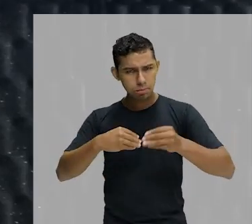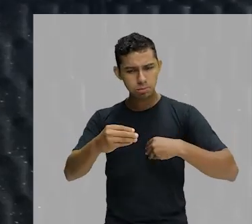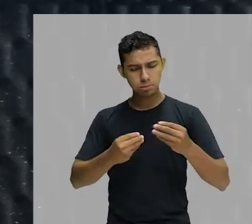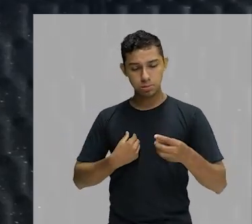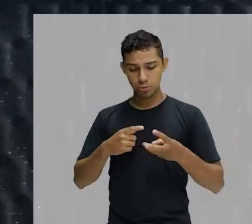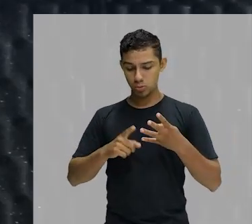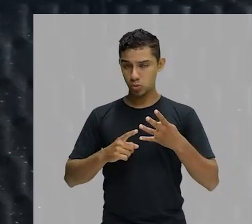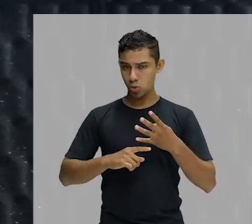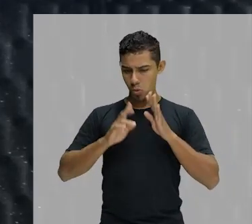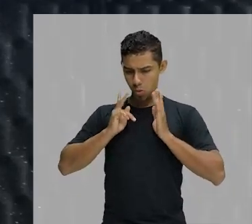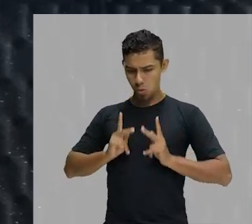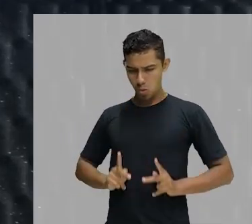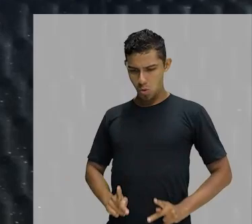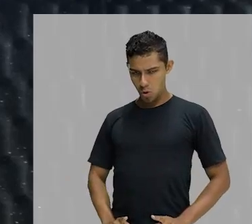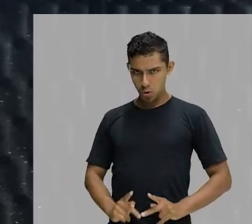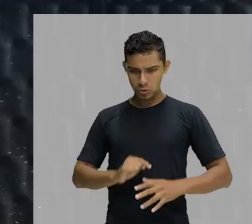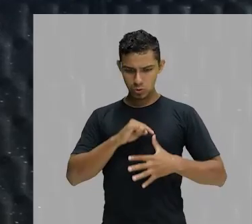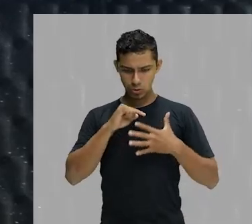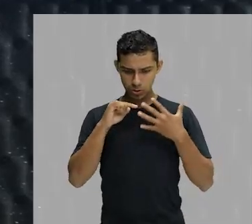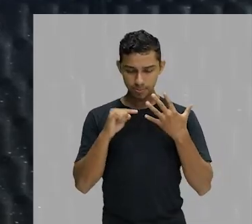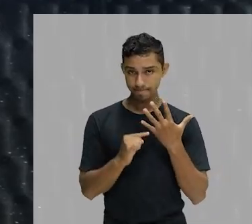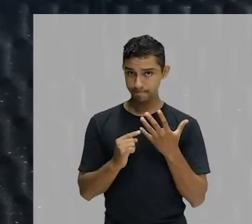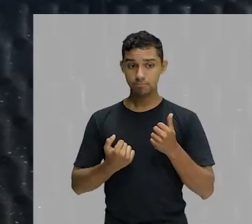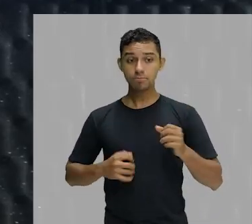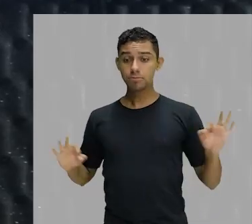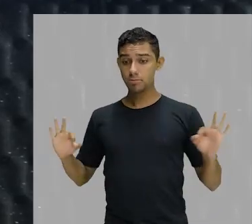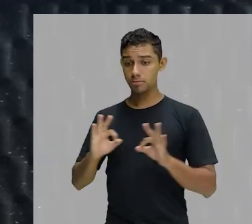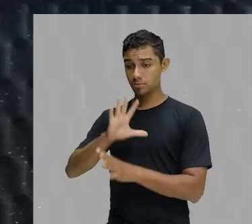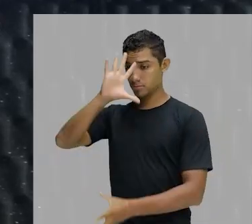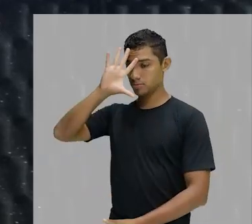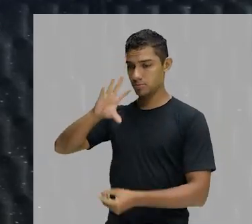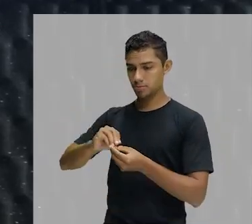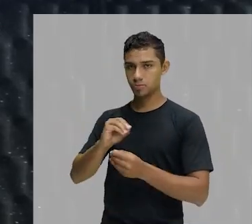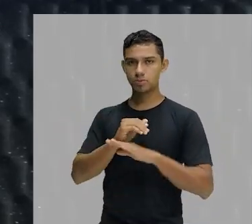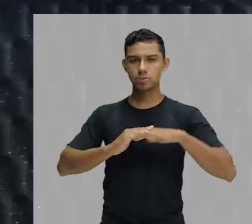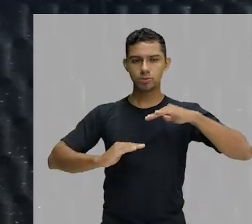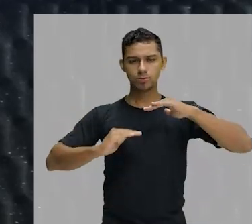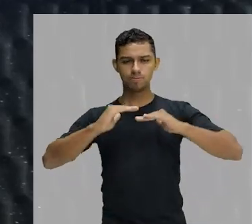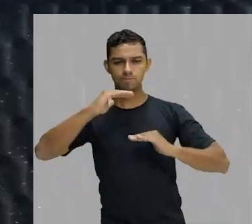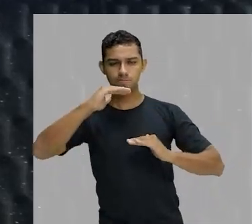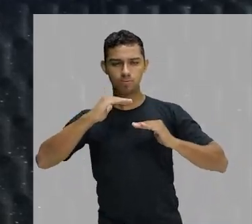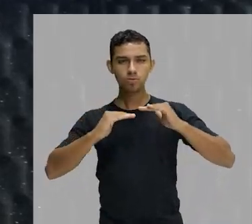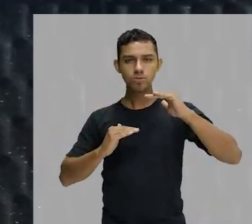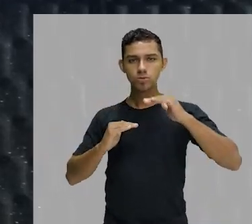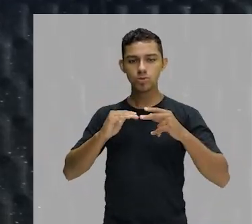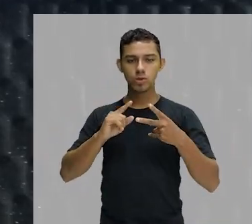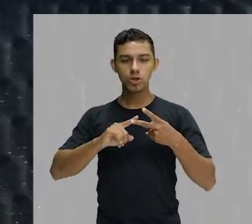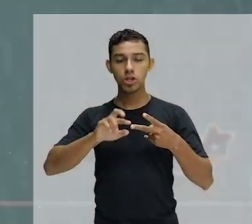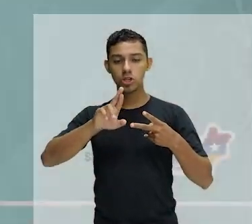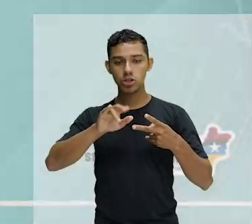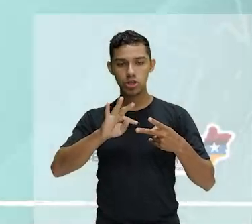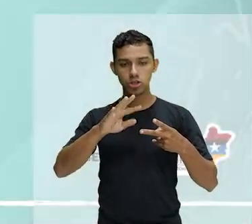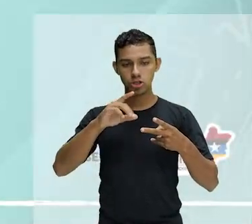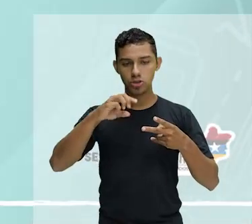iremos fechar esse conteúdo. Vou falar para vocês aqui de equilíbrio e ritmo, tá certo? Então vamos